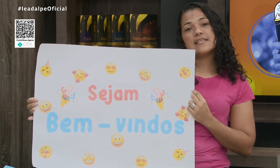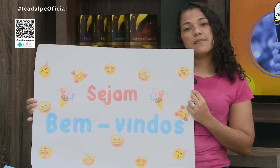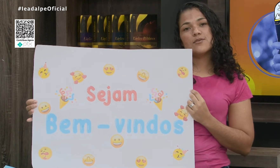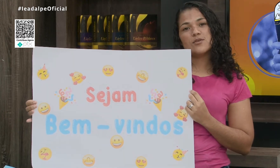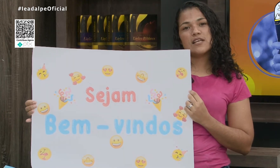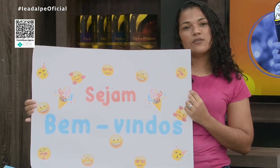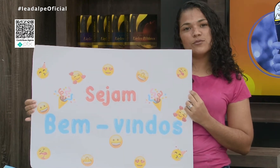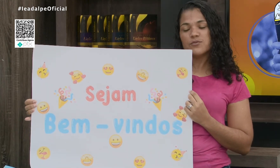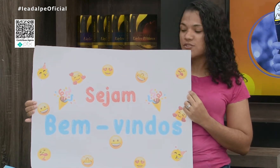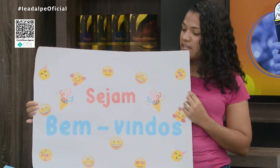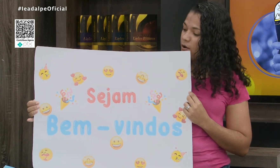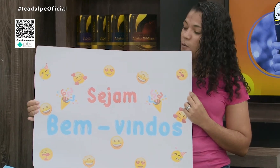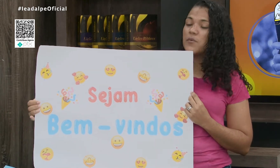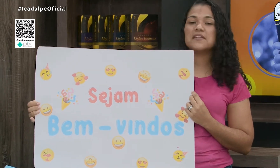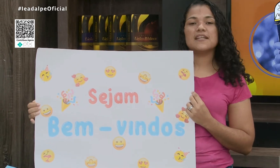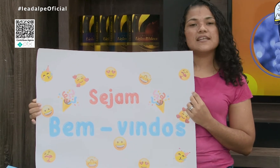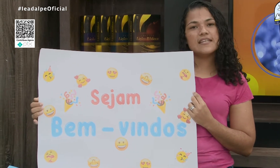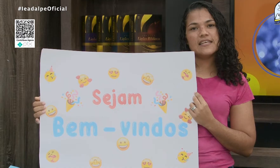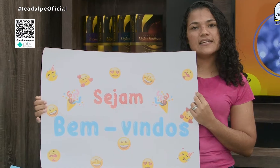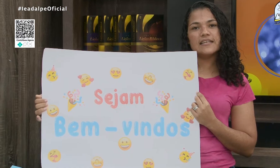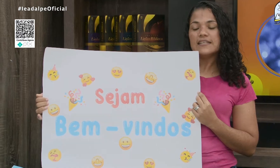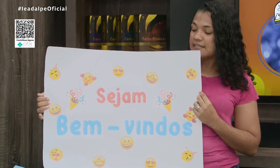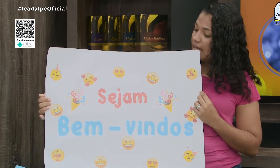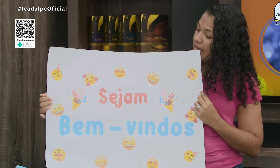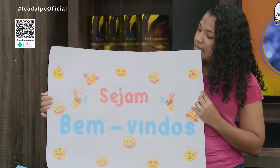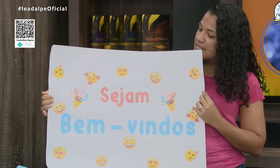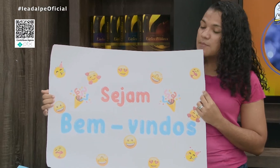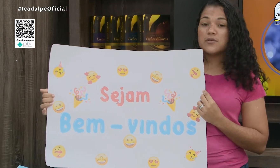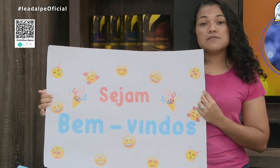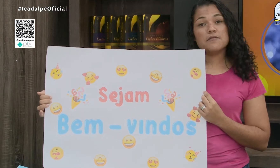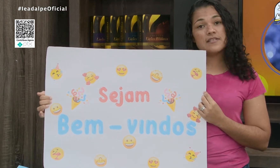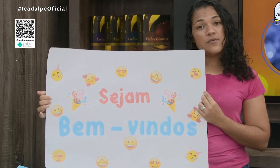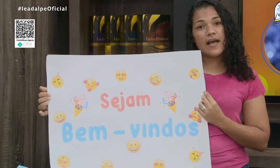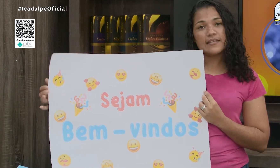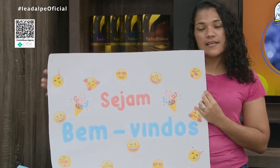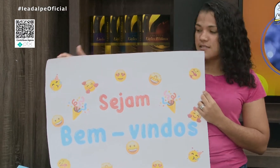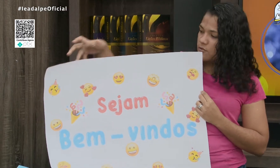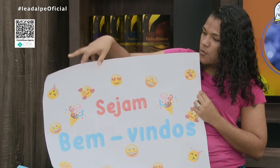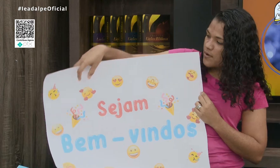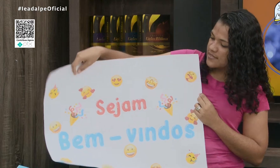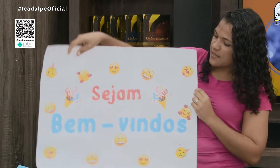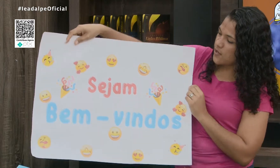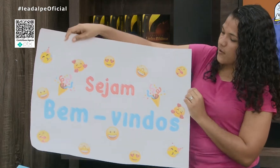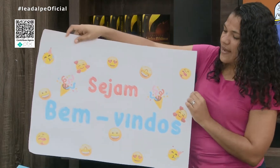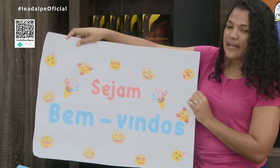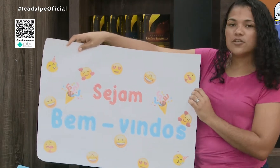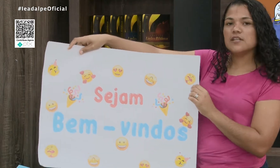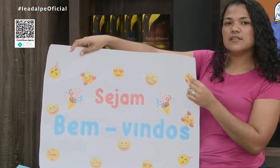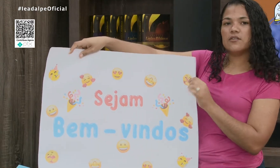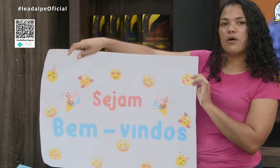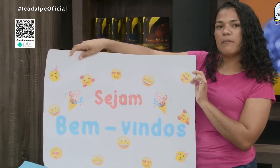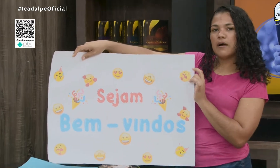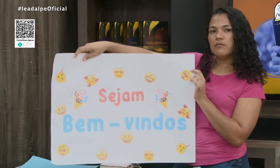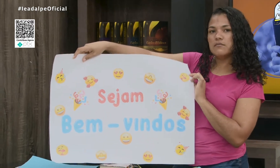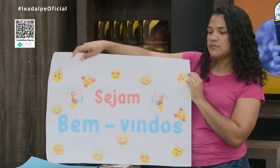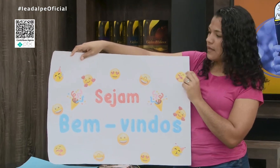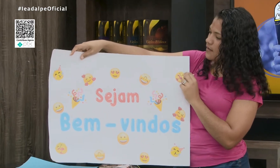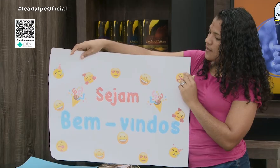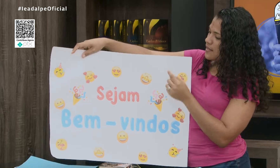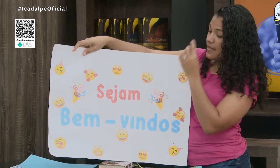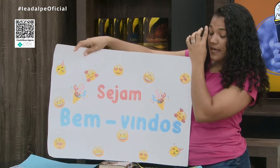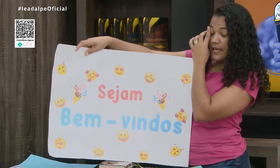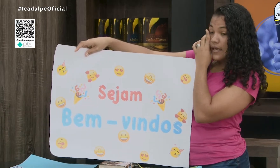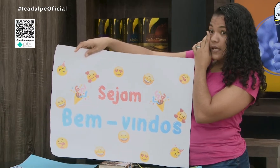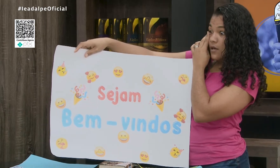Sempre receber os seus alunos, né? Com muita alegria, tá? E se possível, fazer um cartazinho, como esse aqui, ó. É cartolina normal,